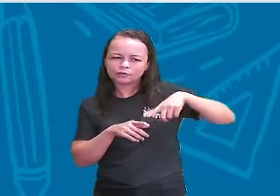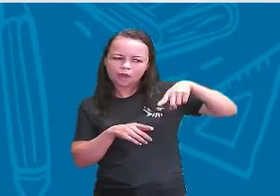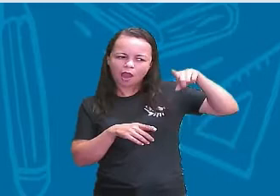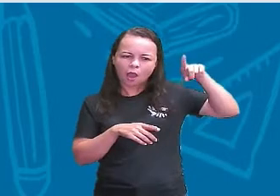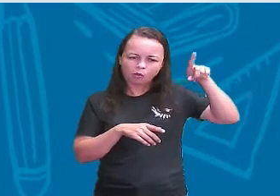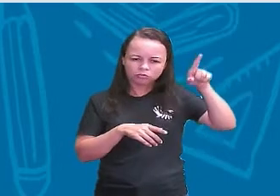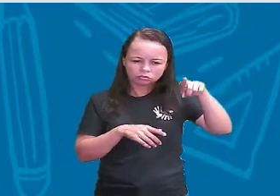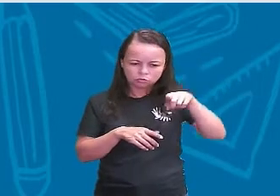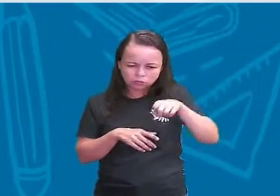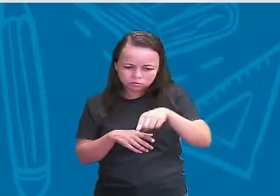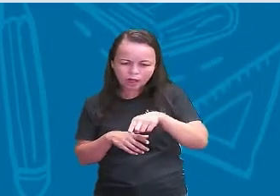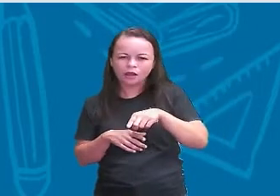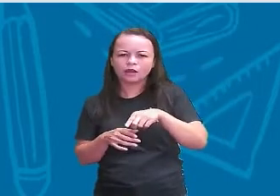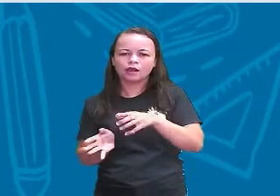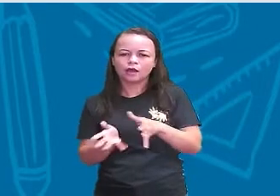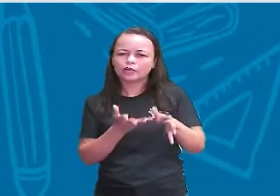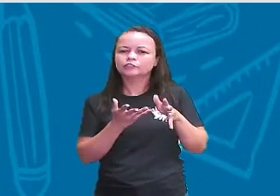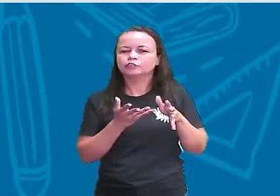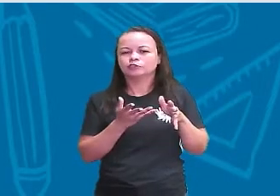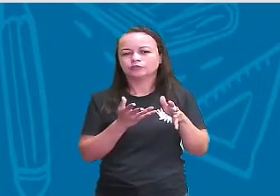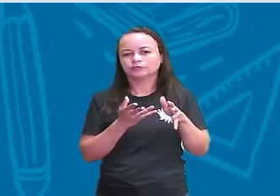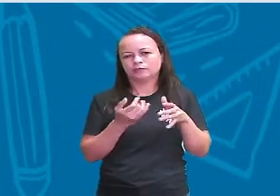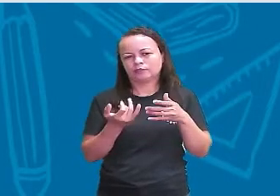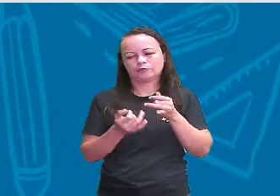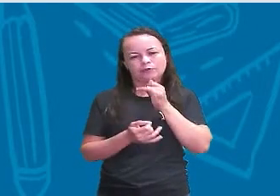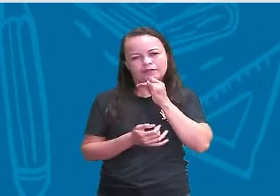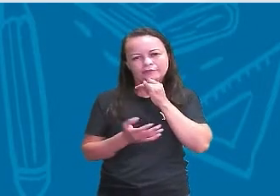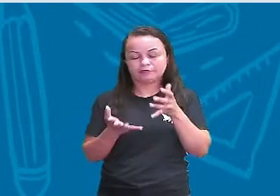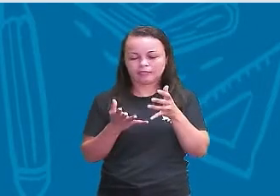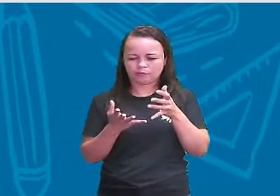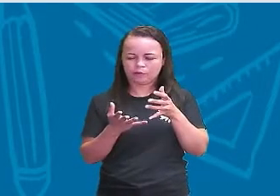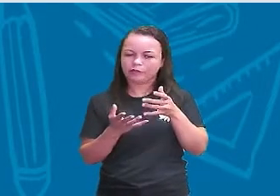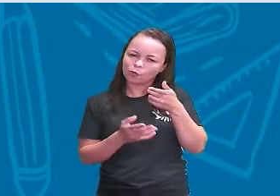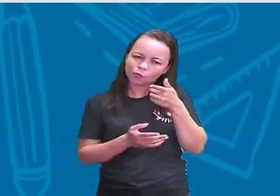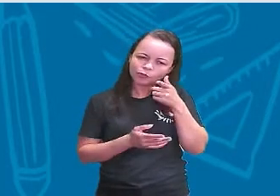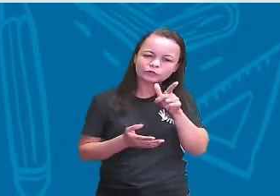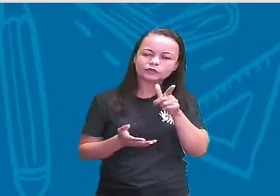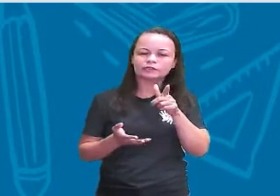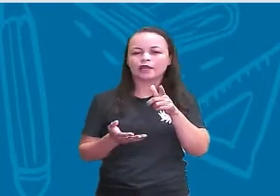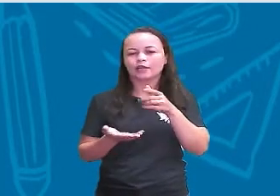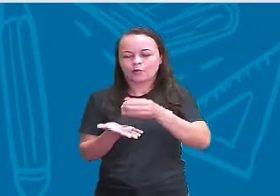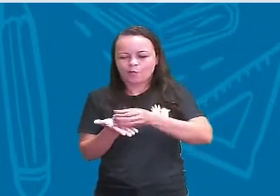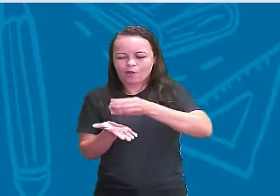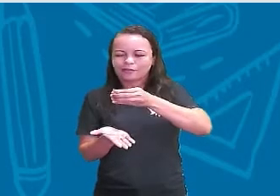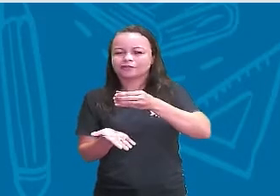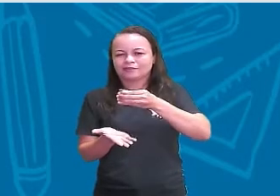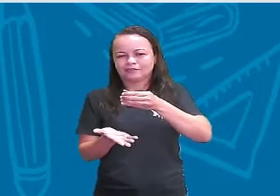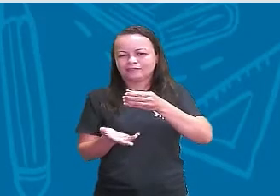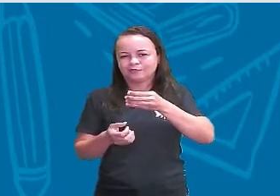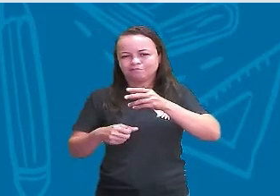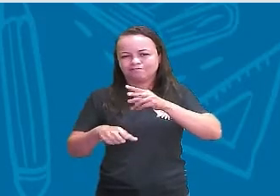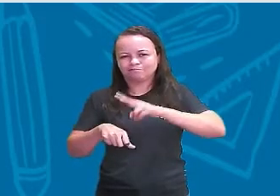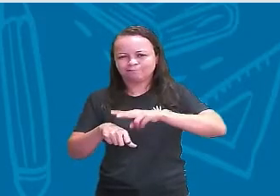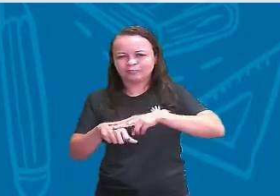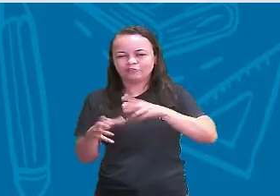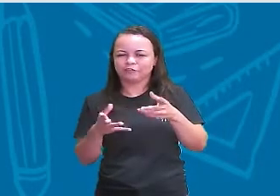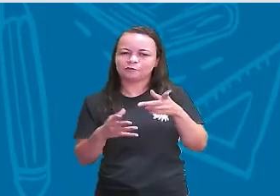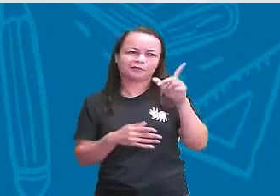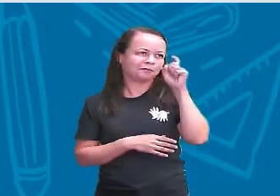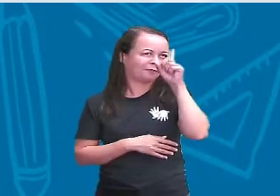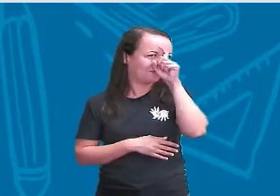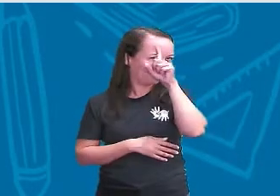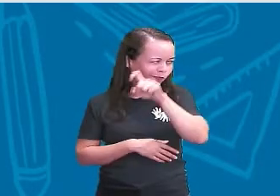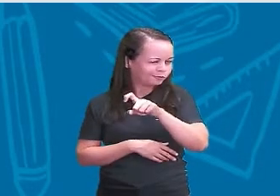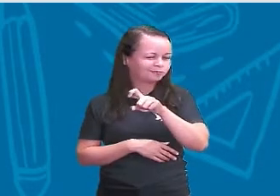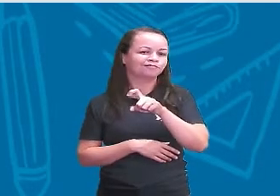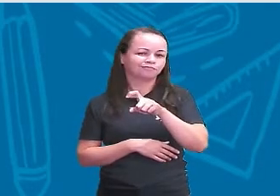mais baixos, a gente vai conseguir, então, por exemplo, quebrar uma taça de vidro. Mas isso aí é muito, mas muito difícil, tá